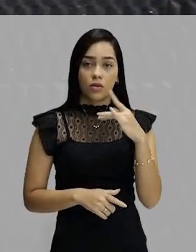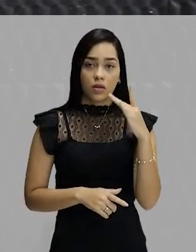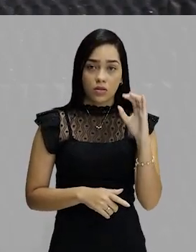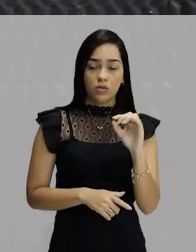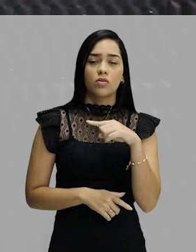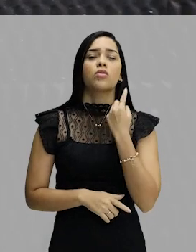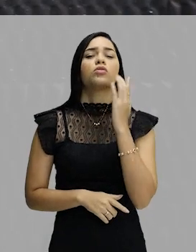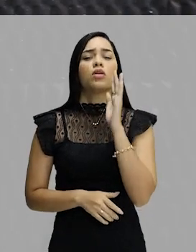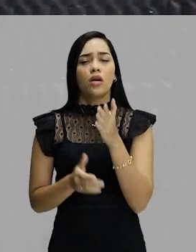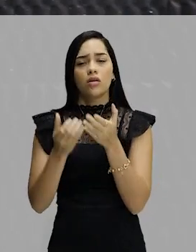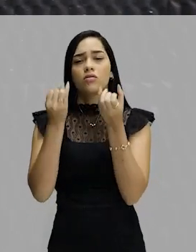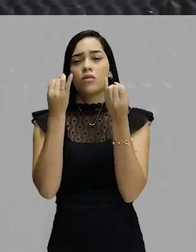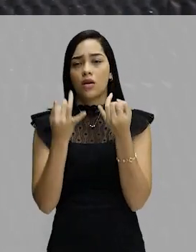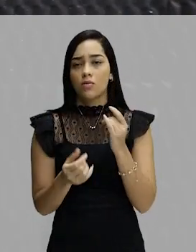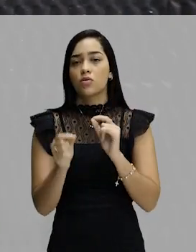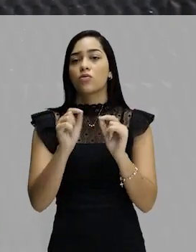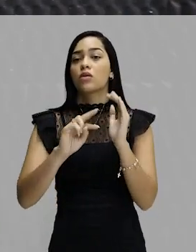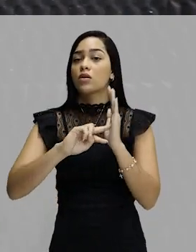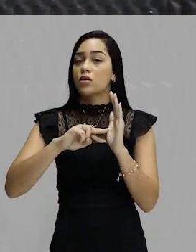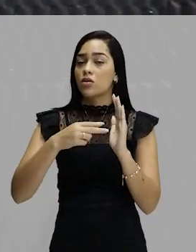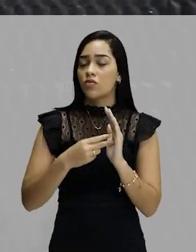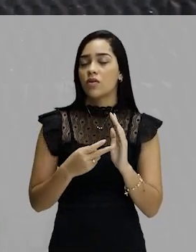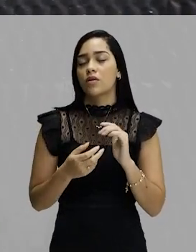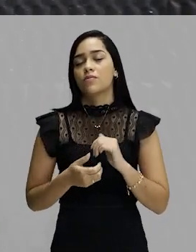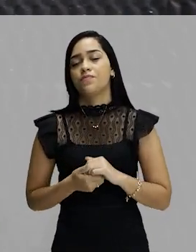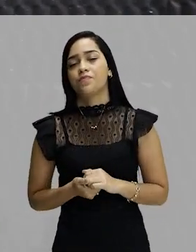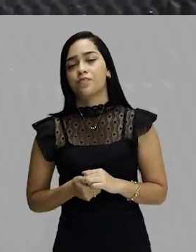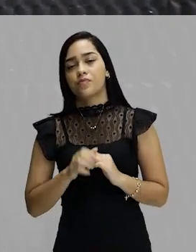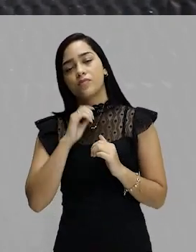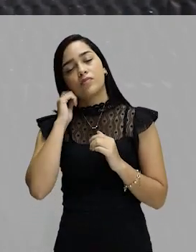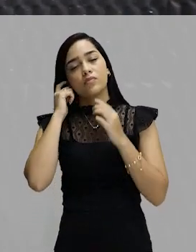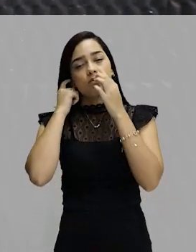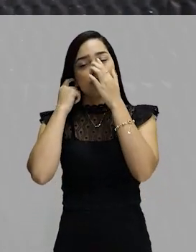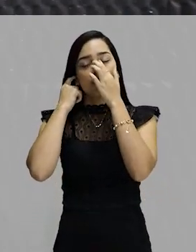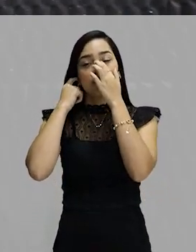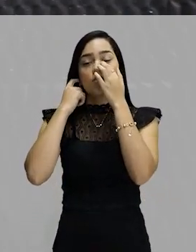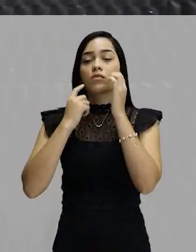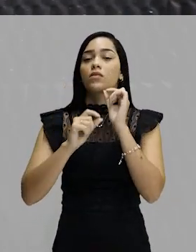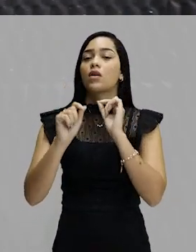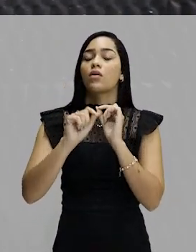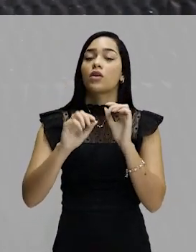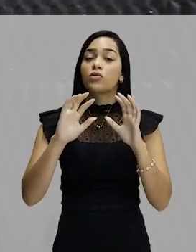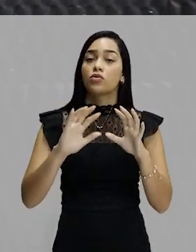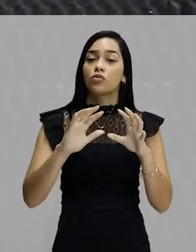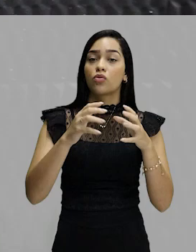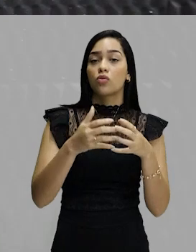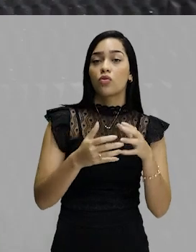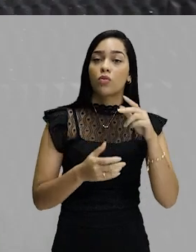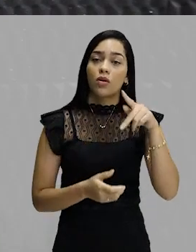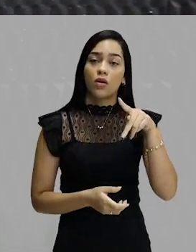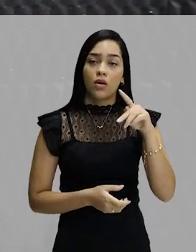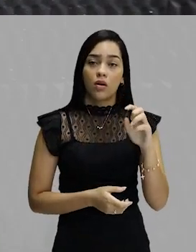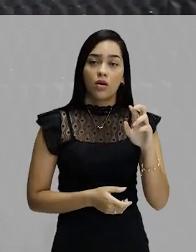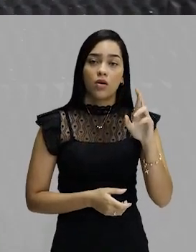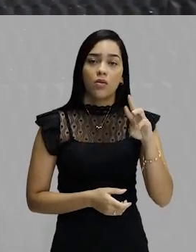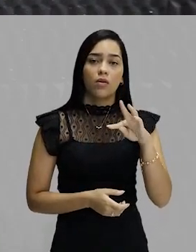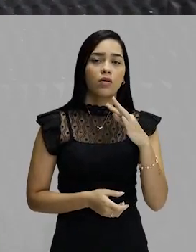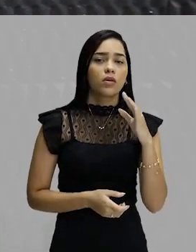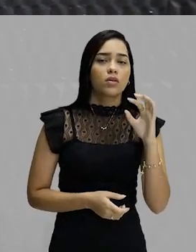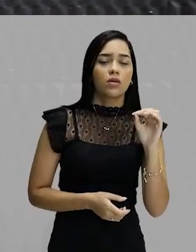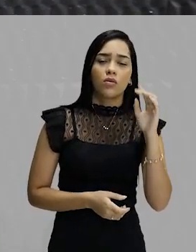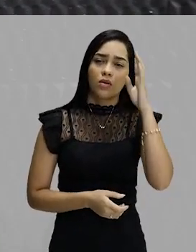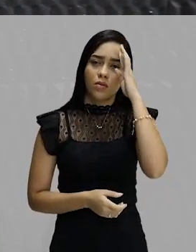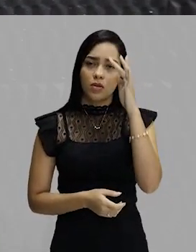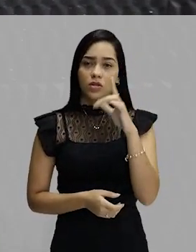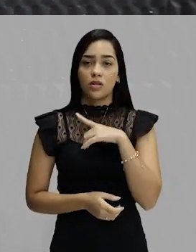que é permutação, né? Mas vamos só relembrar. O que é uma formação de um grupo por permutação? Imagine que eu